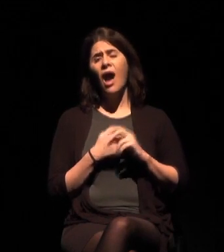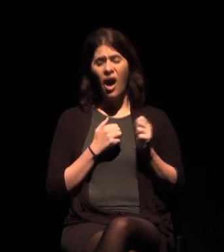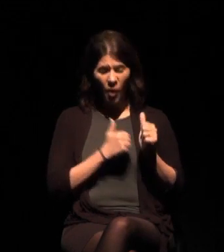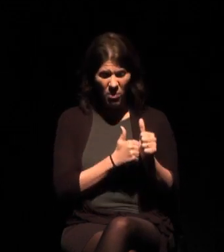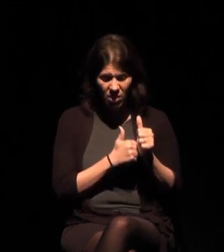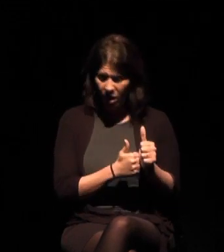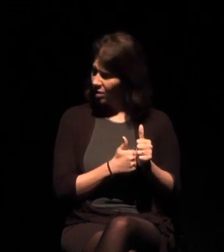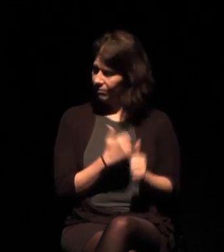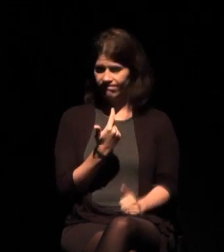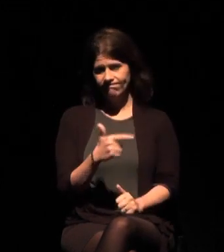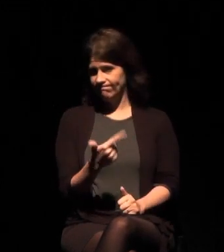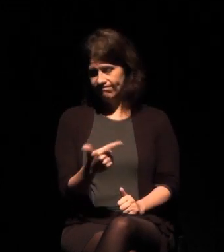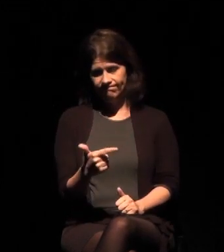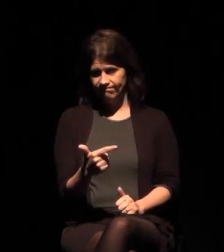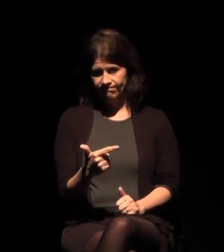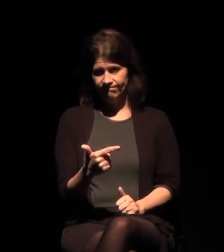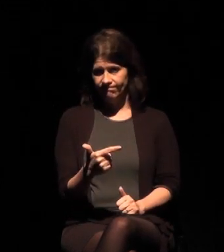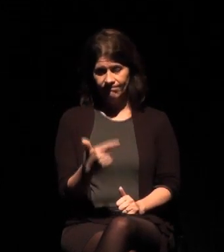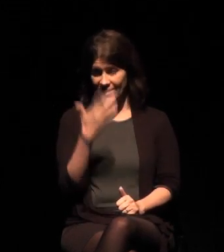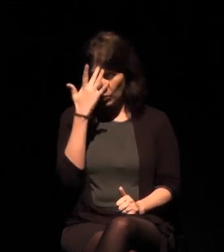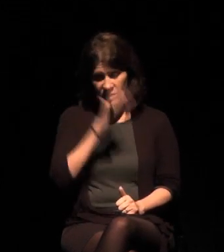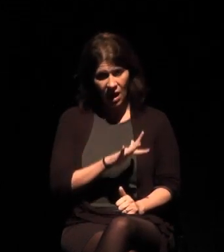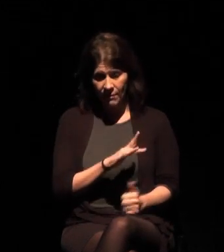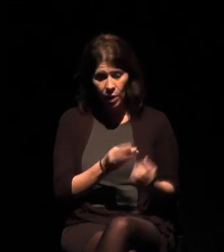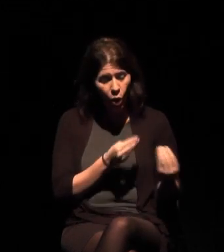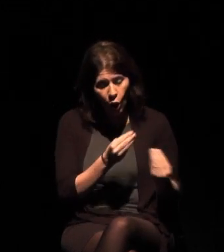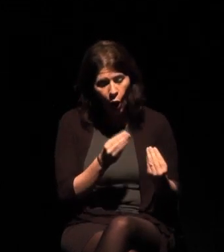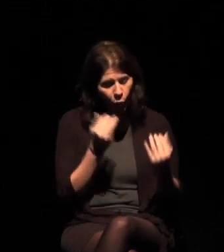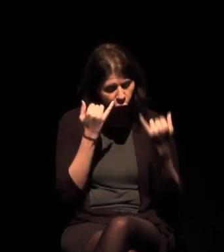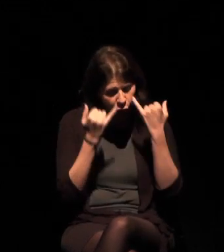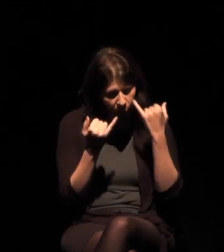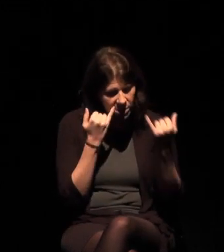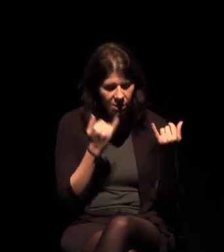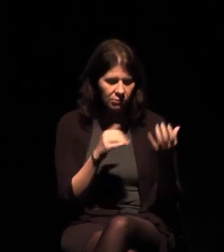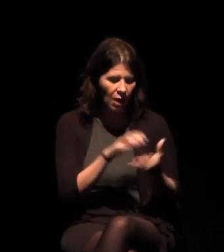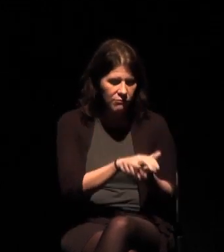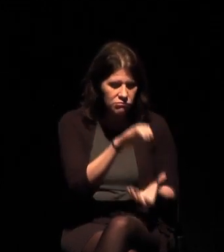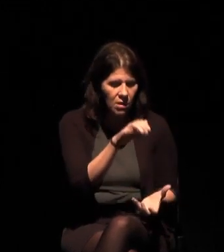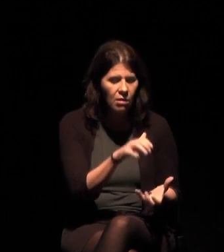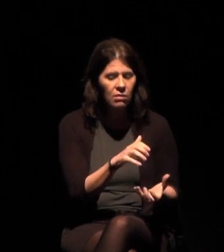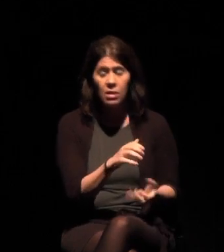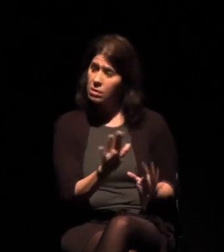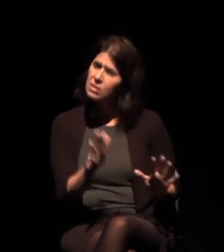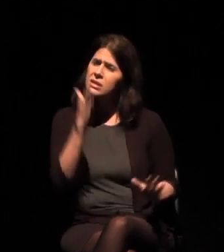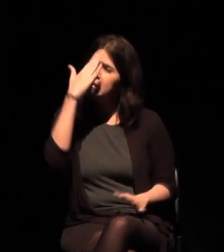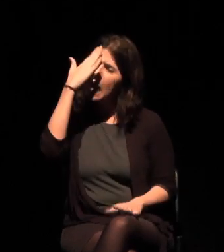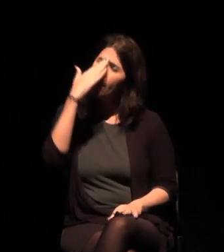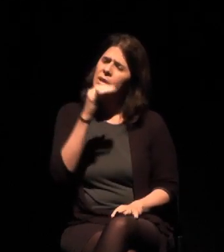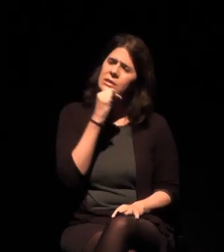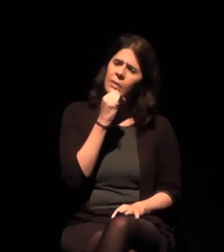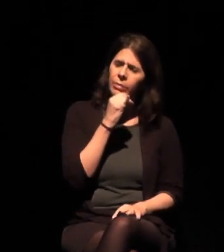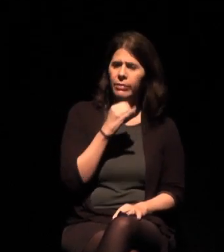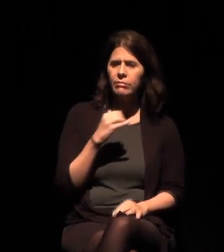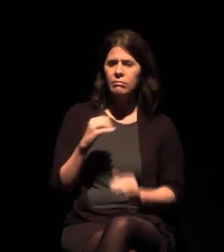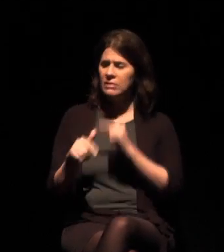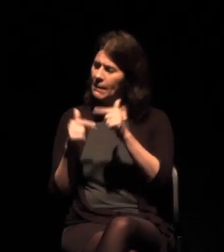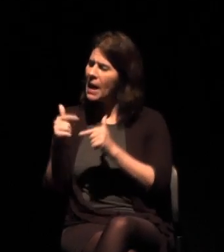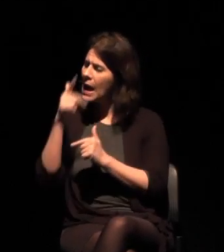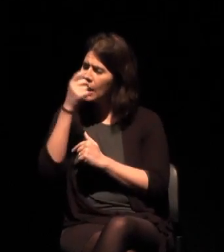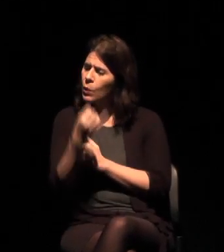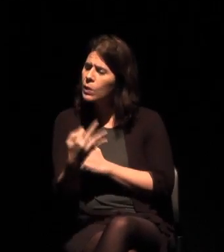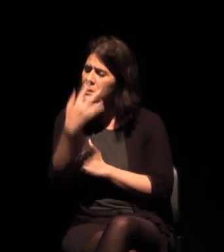sobre los não conseguimos ver conseguimos saber quantos empregos são criados quantas empresas têm mas raramente